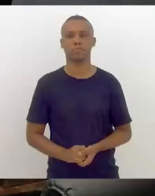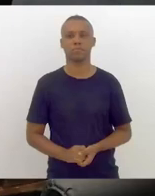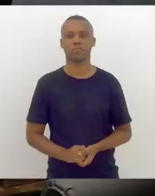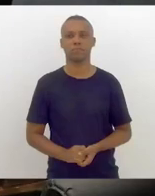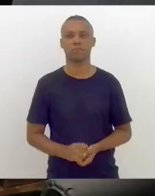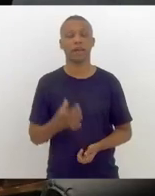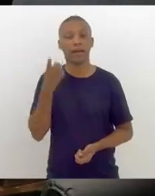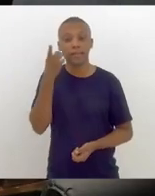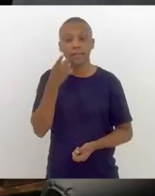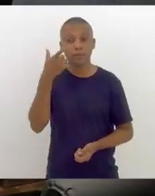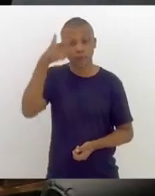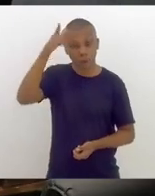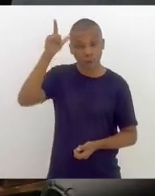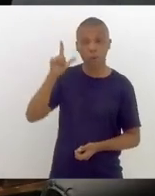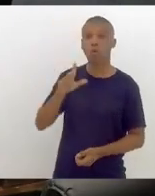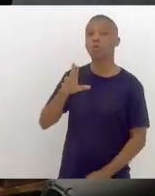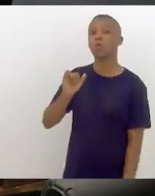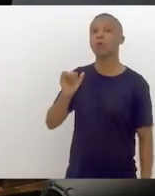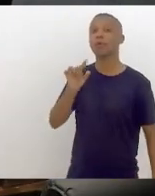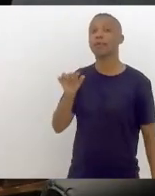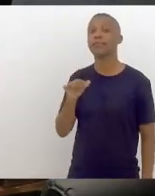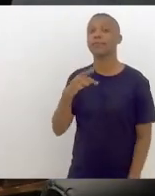Deputado Luiz Paulo